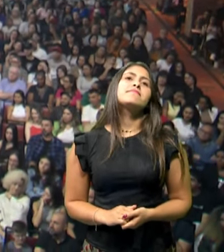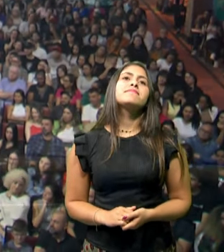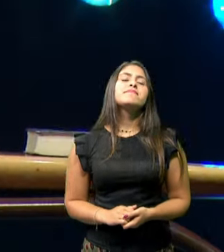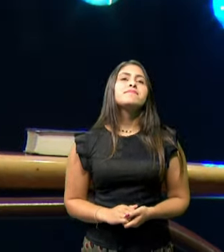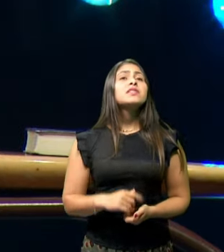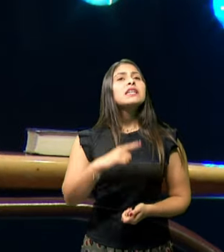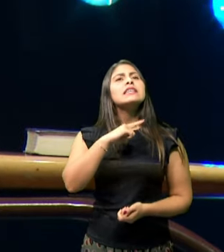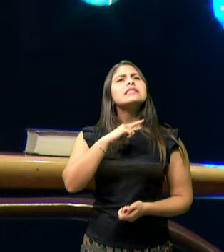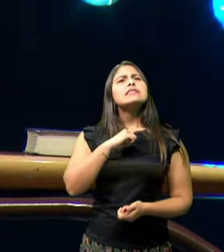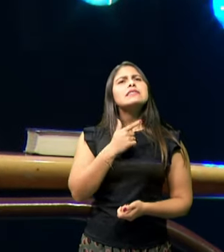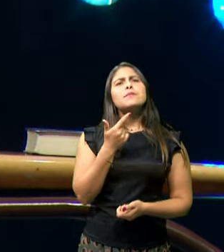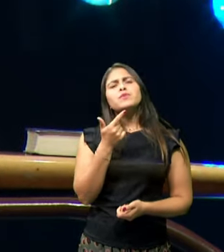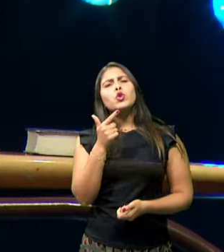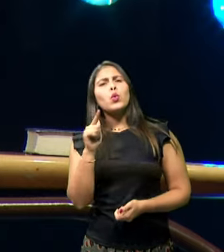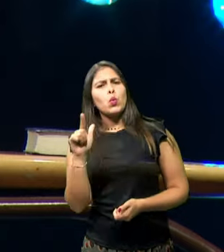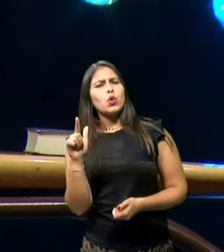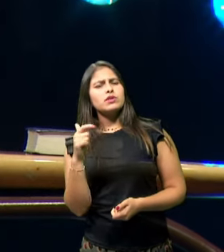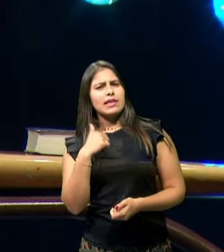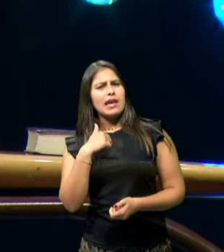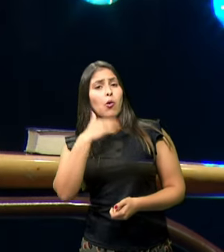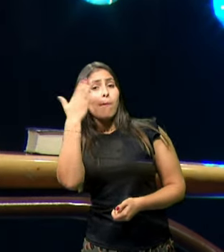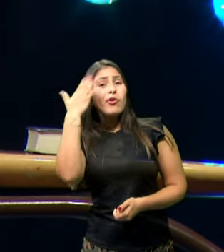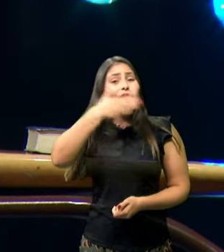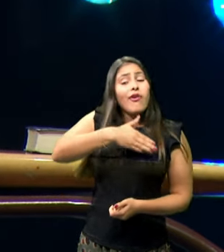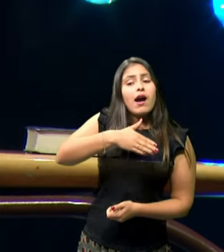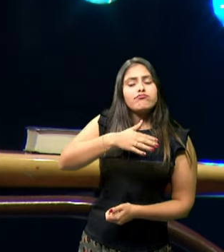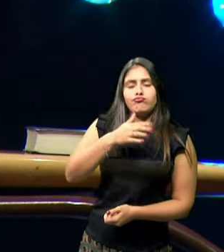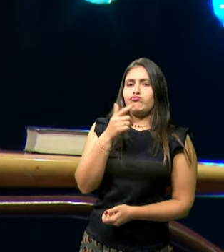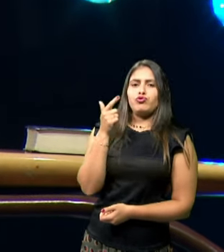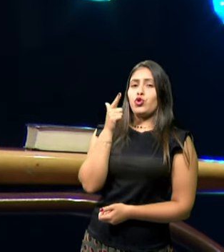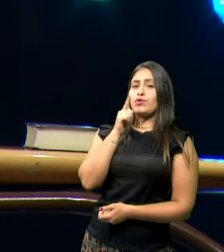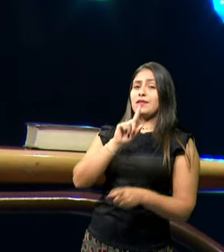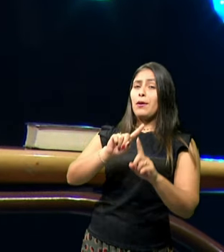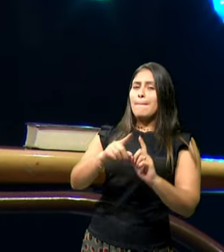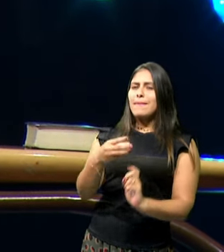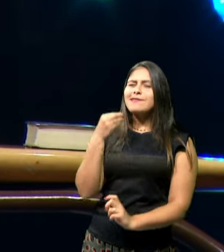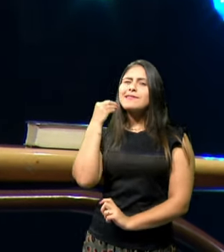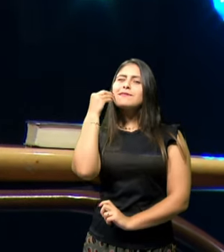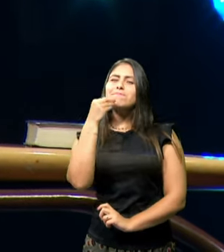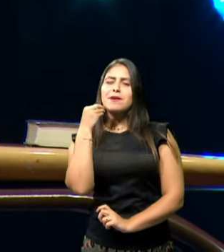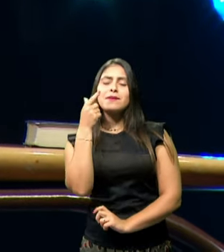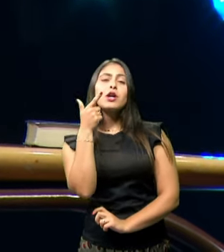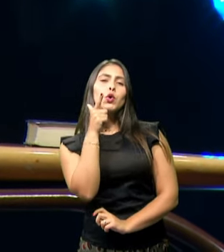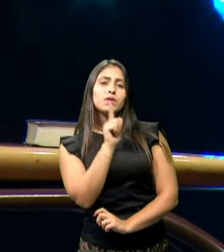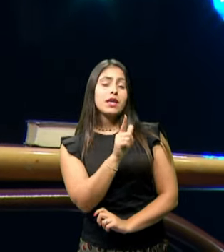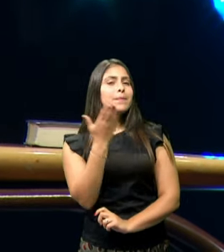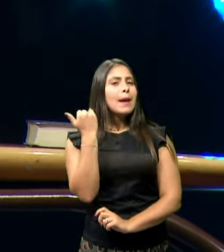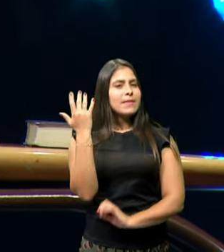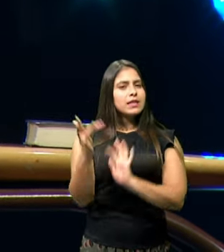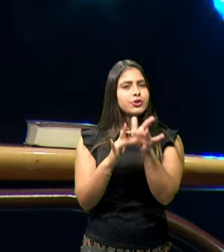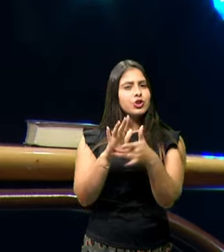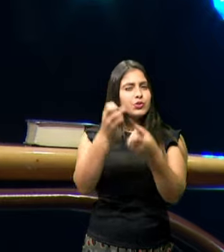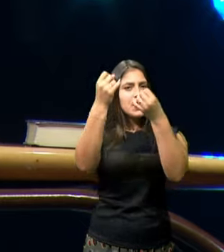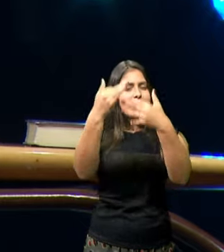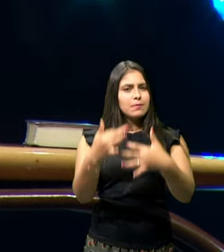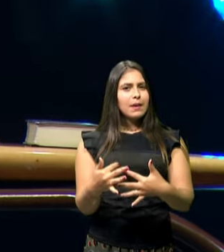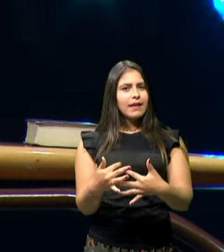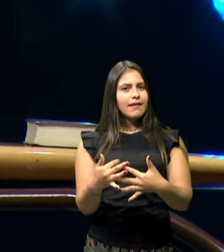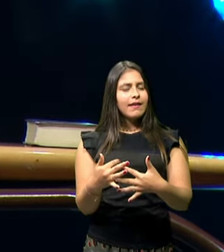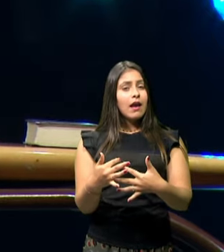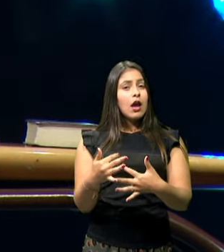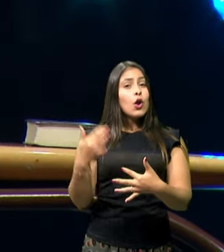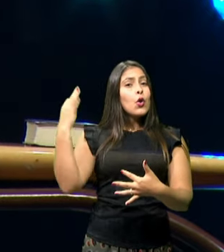Tem uma outra coisa que não dá para mim te provar agora, mas você pode experimentar. É que Jesus disse assim, olha, eu vou enviar um outro